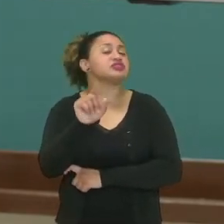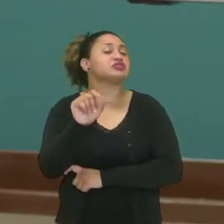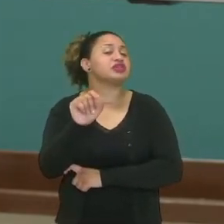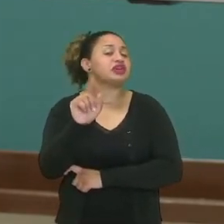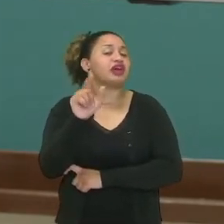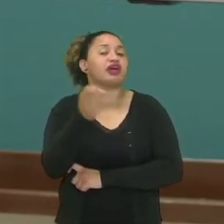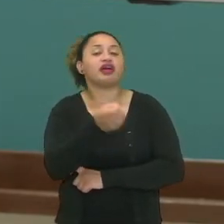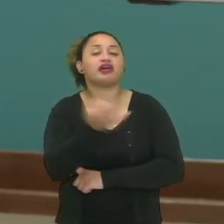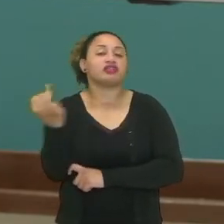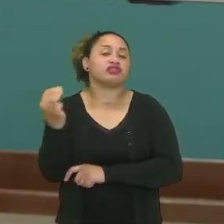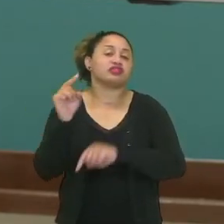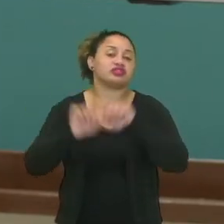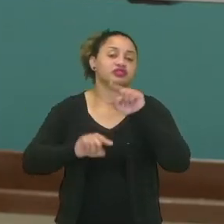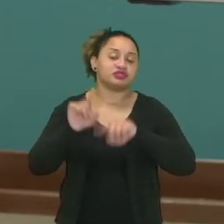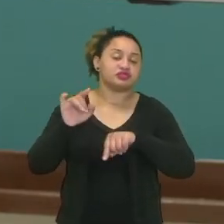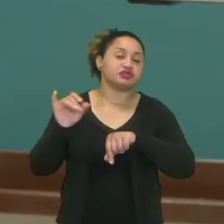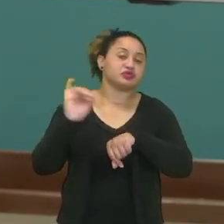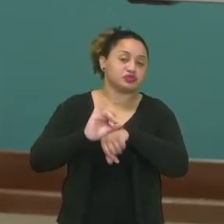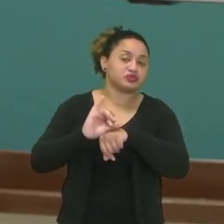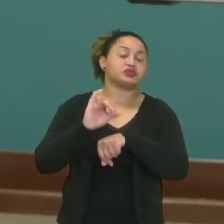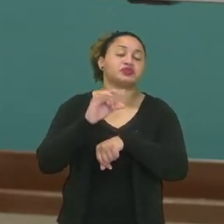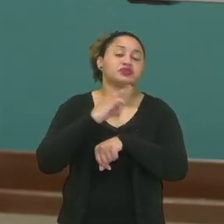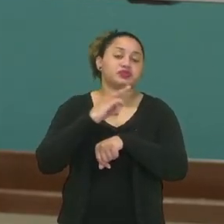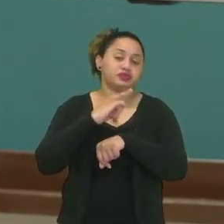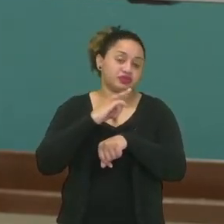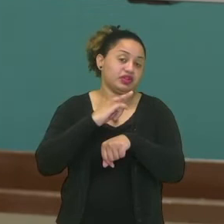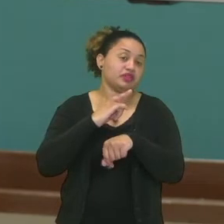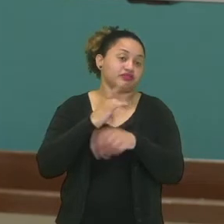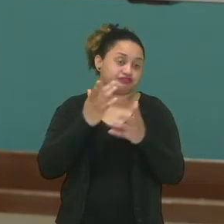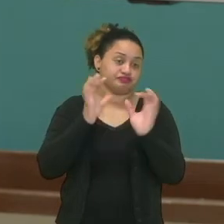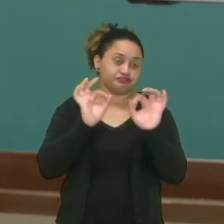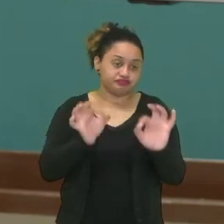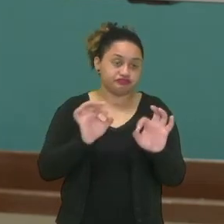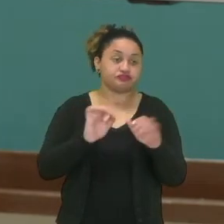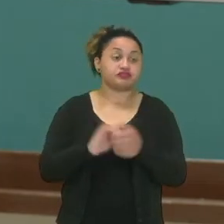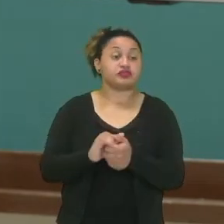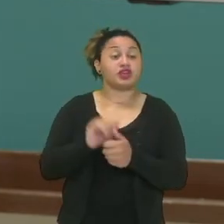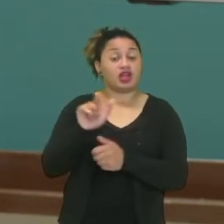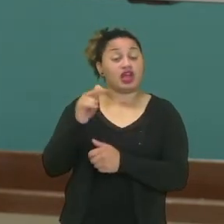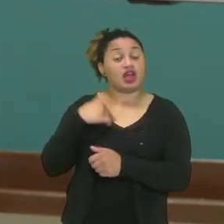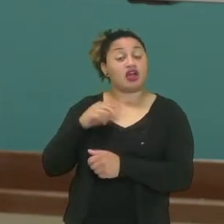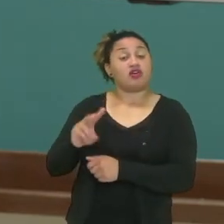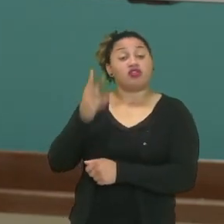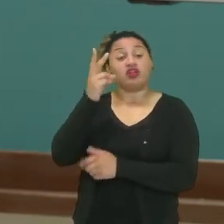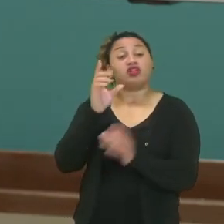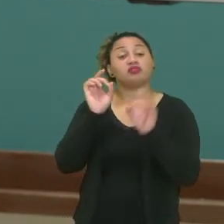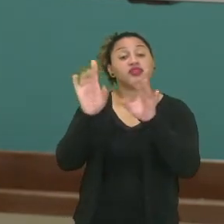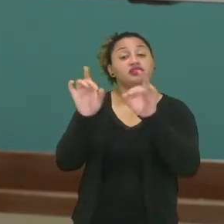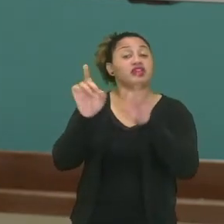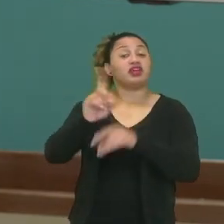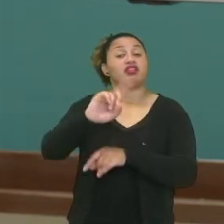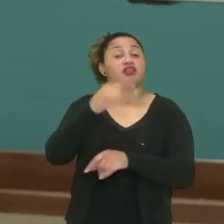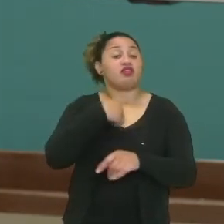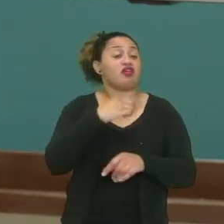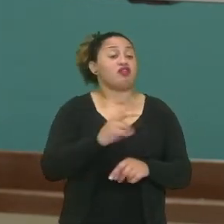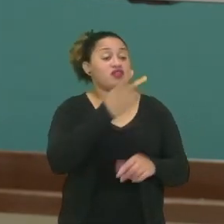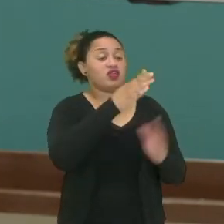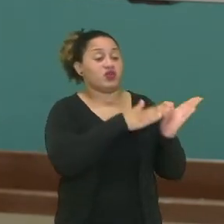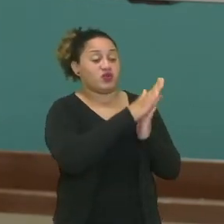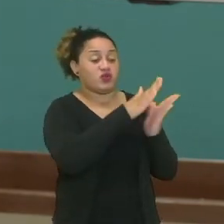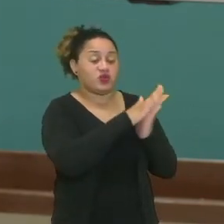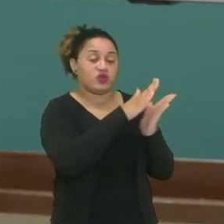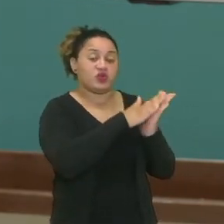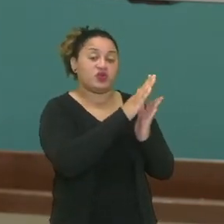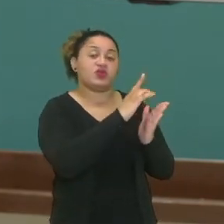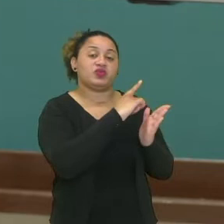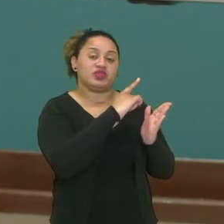produto que nós tivermos ali, no caso, o preço de venda. Lembrando, aqui é preço de venda, não é o preço do custo